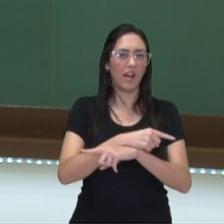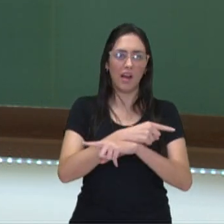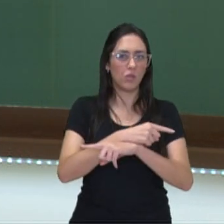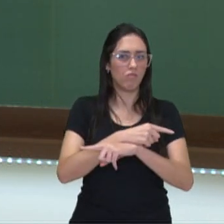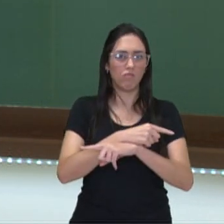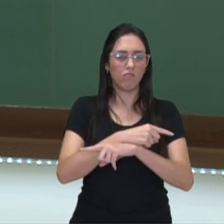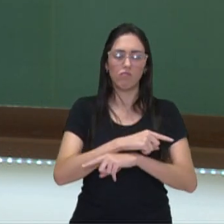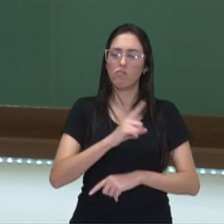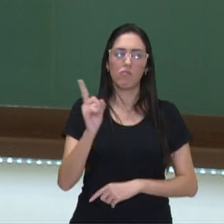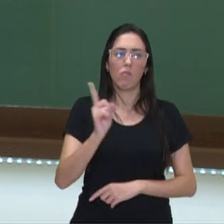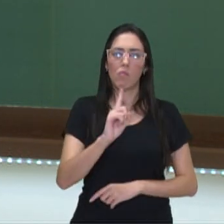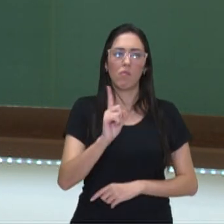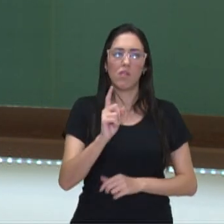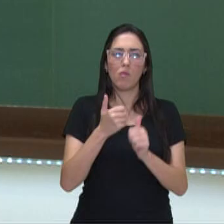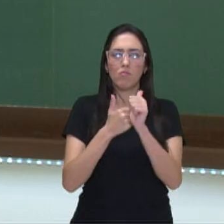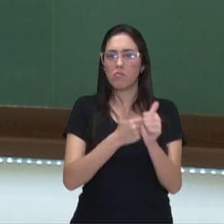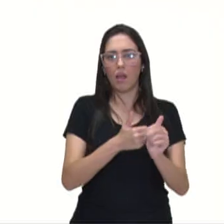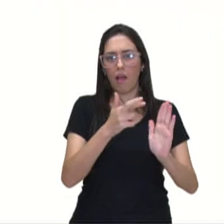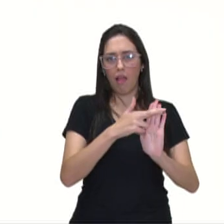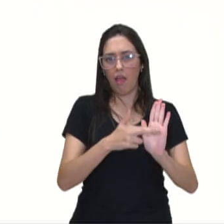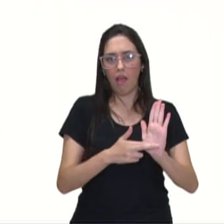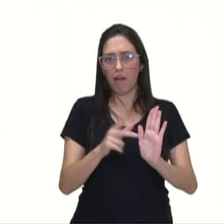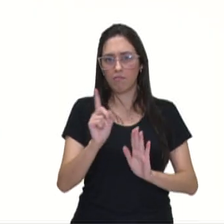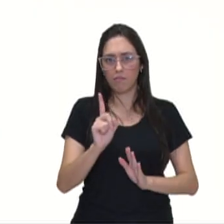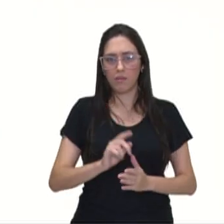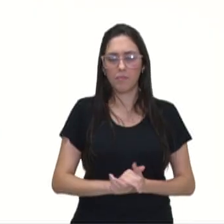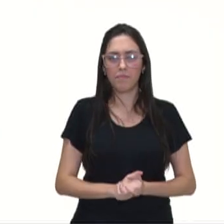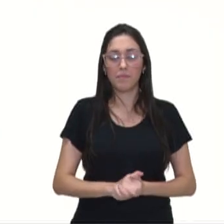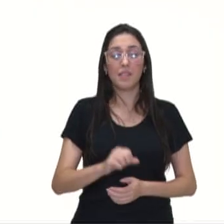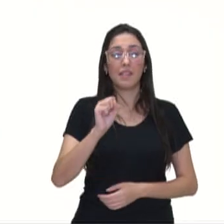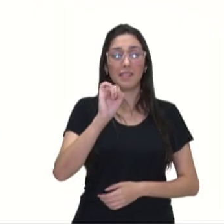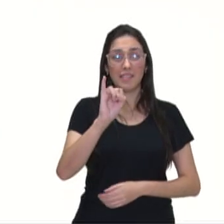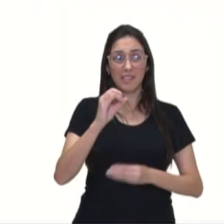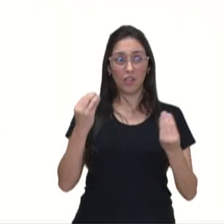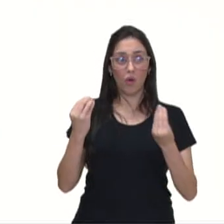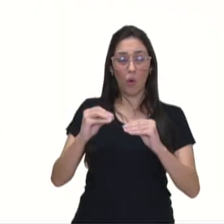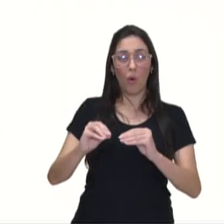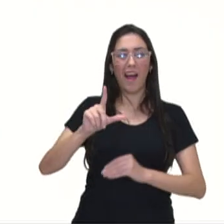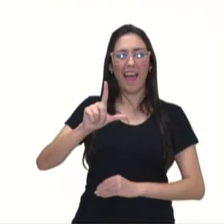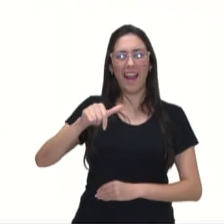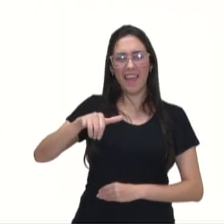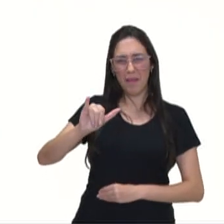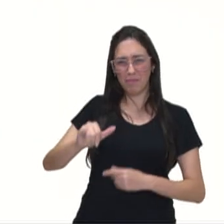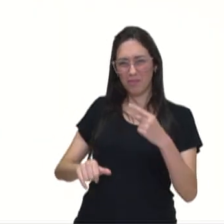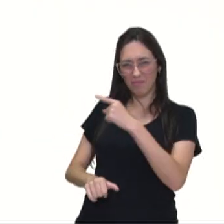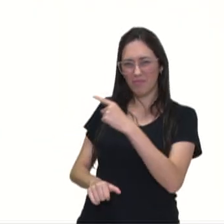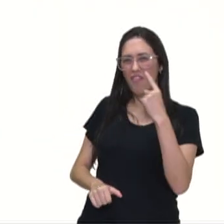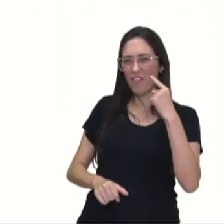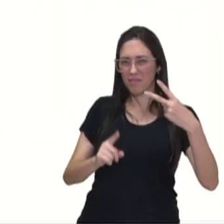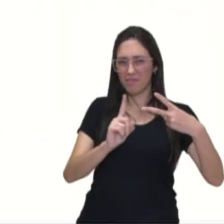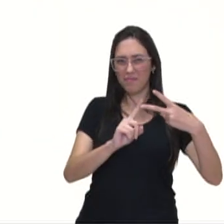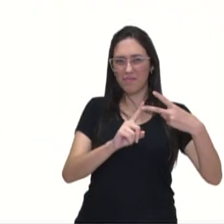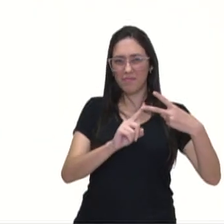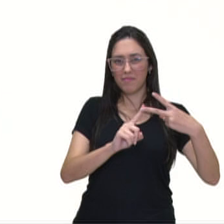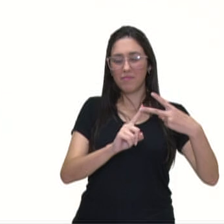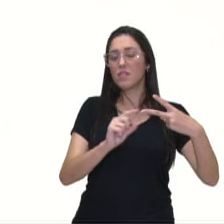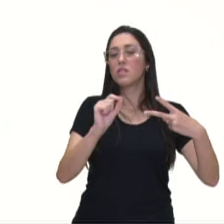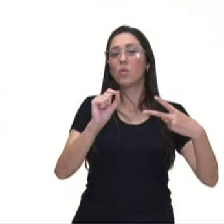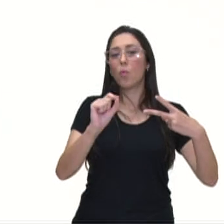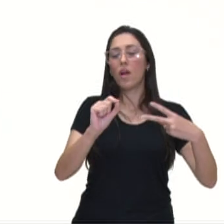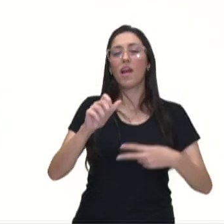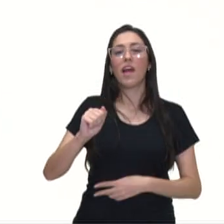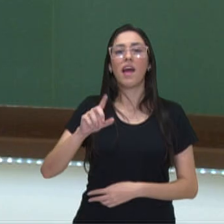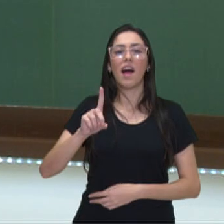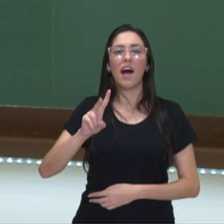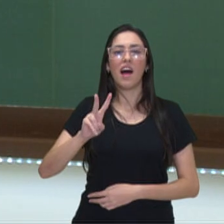não segue a regra. Ao colocar o sufixo ly, eu terei aqui a formação de um advérbio de